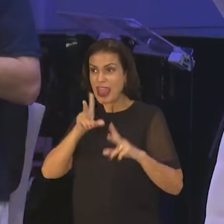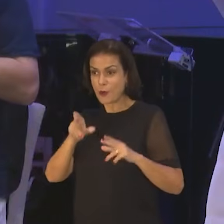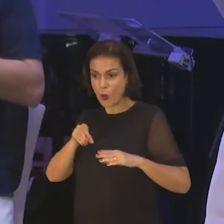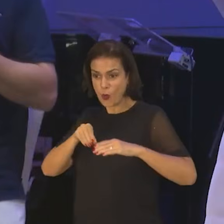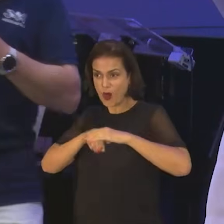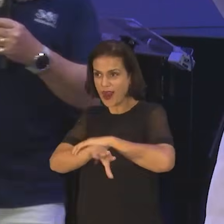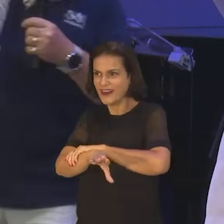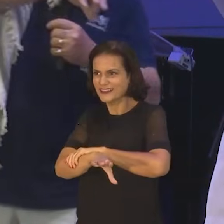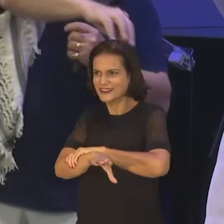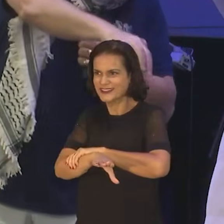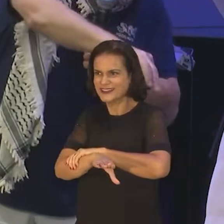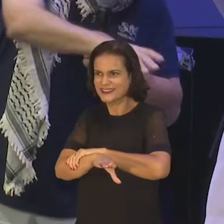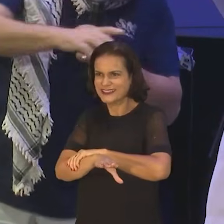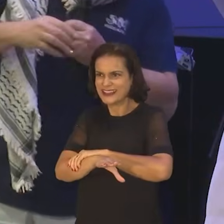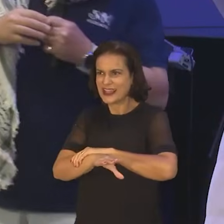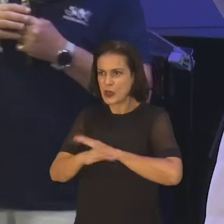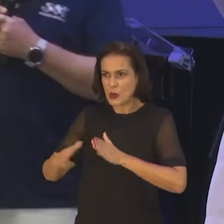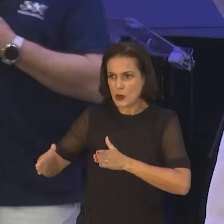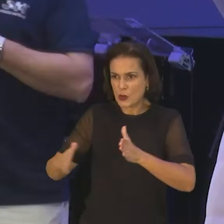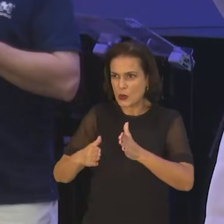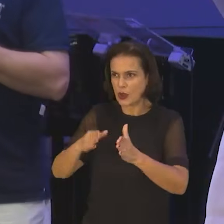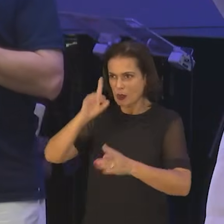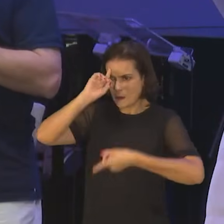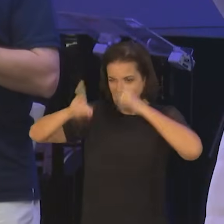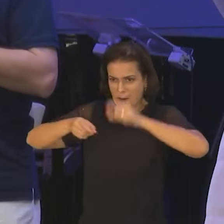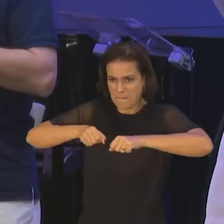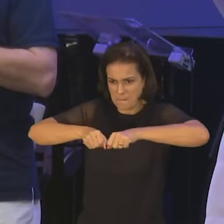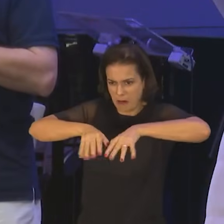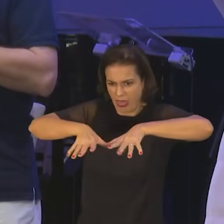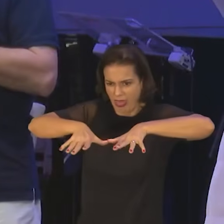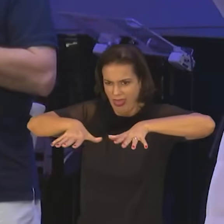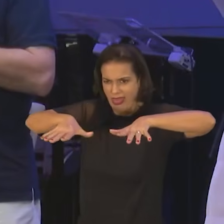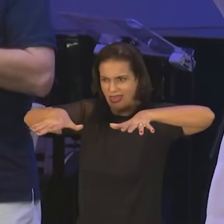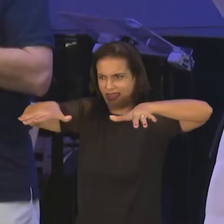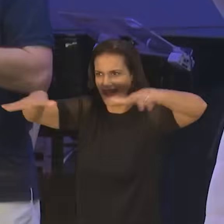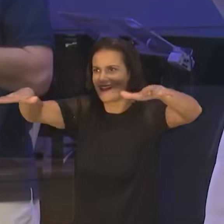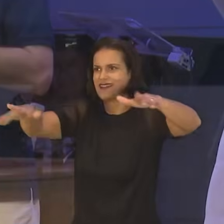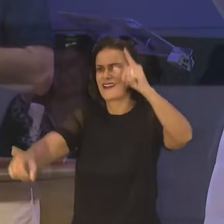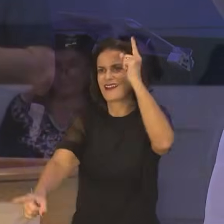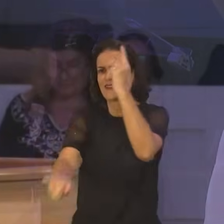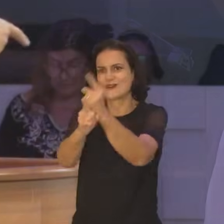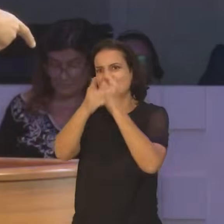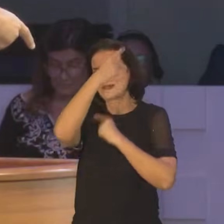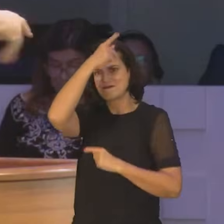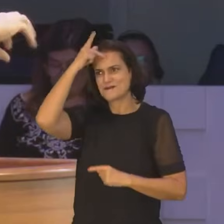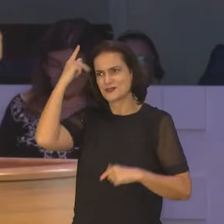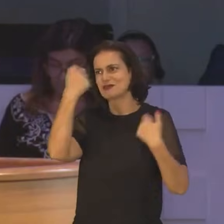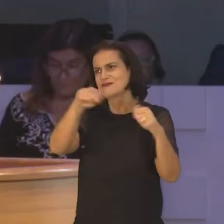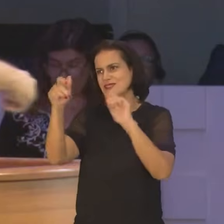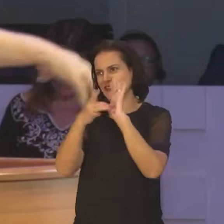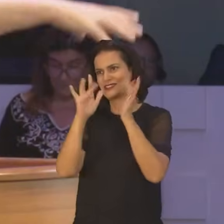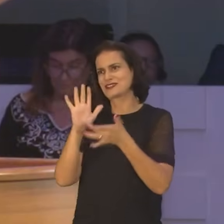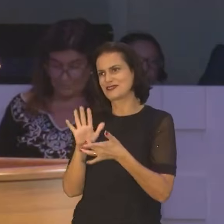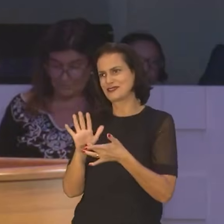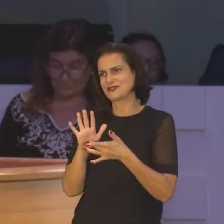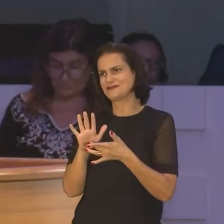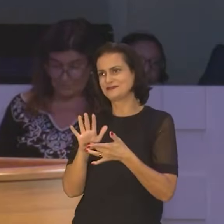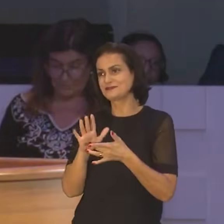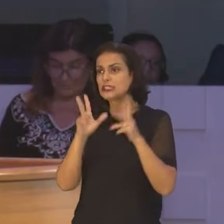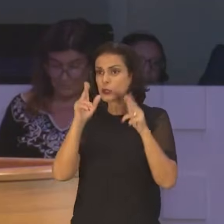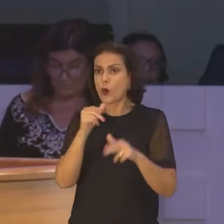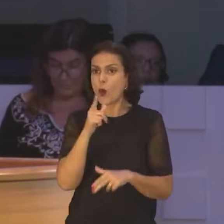Você que é o canal para chegar à torneira. E a torneira, quando abre, ela vai a